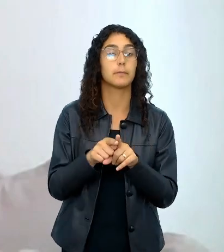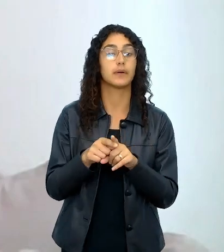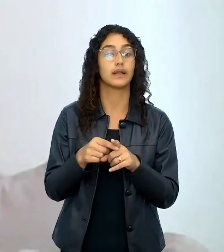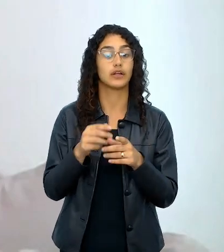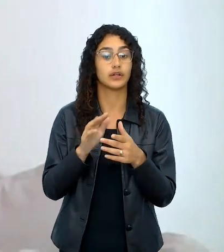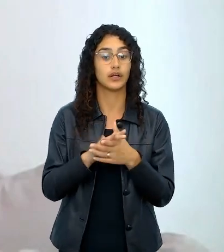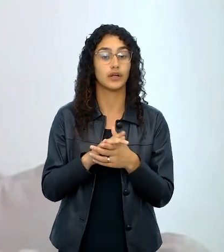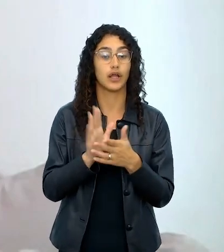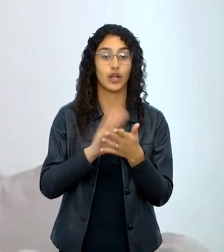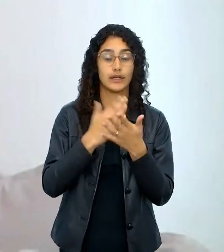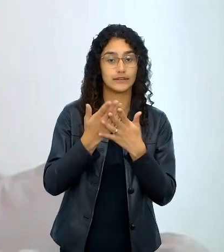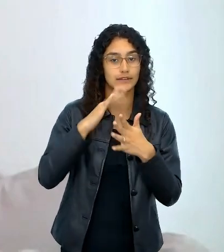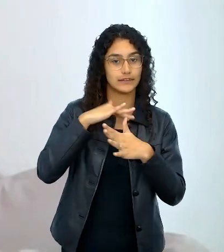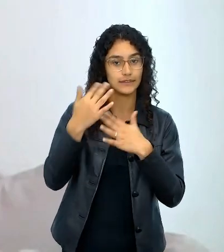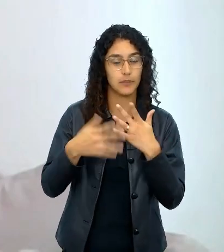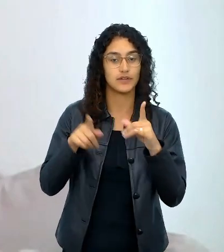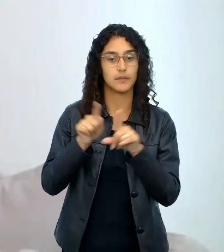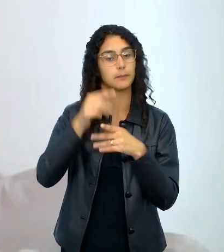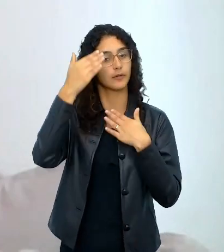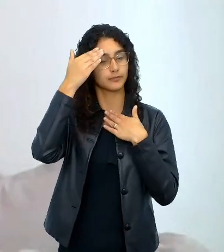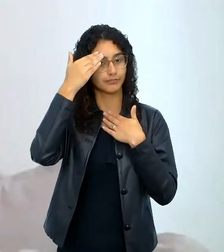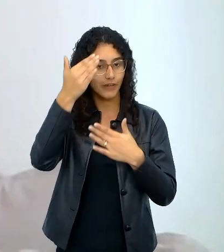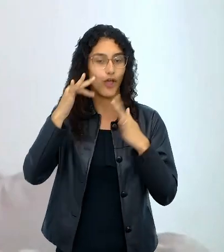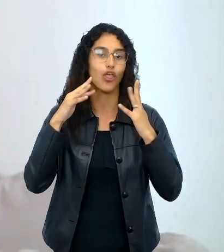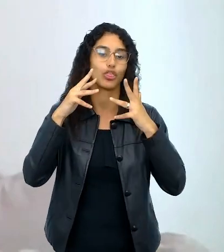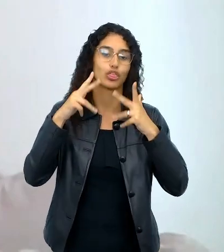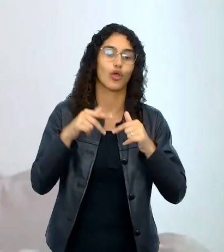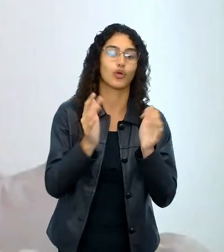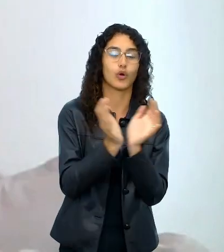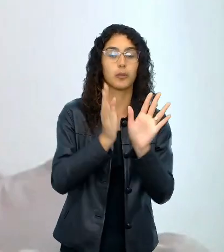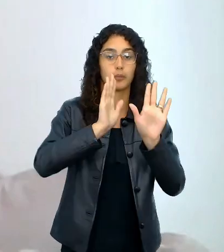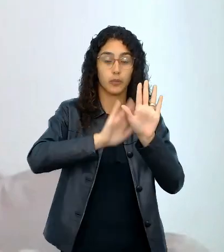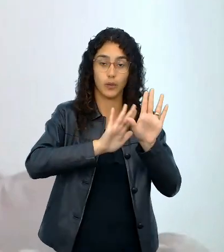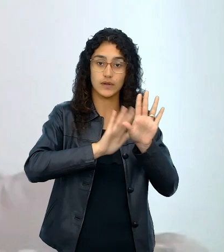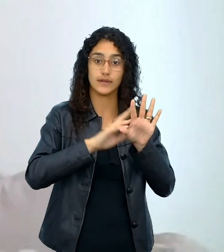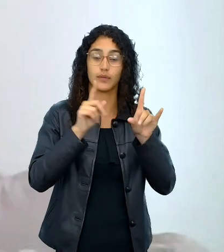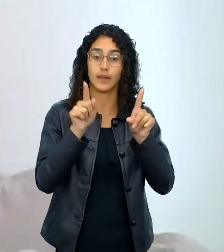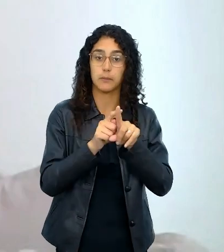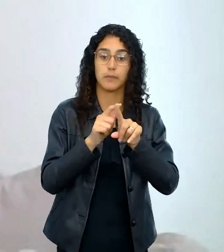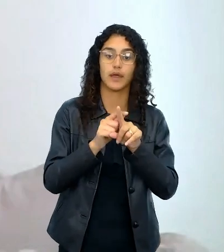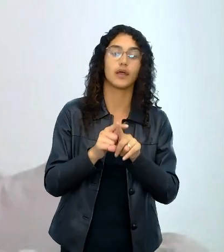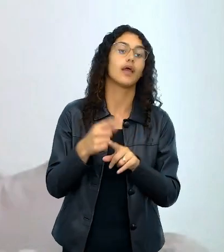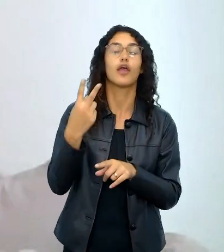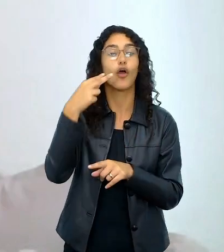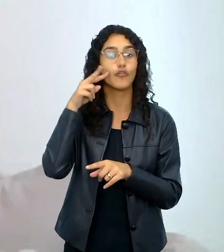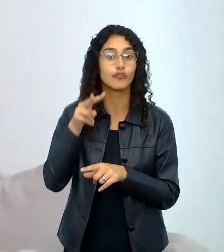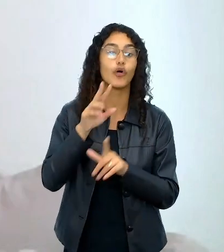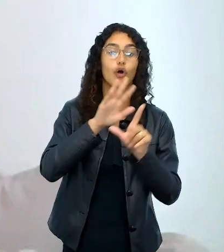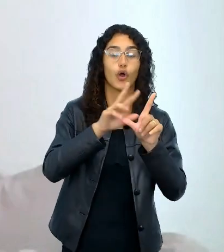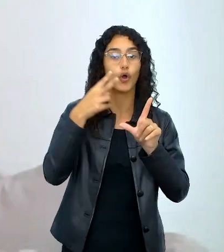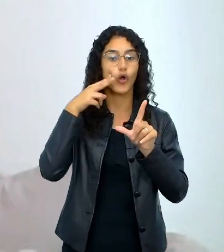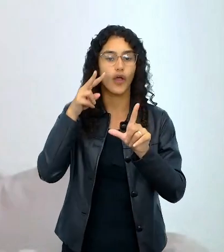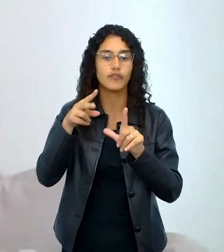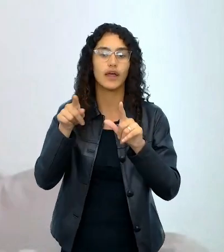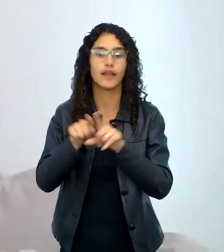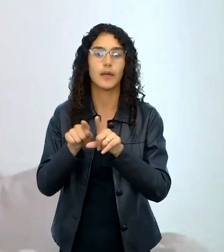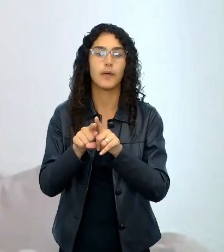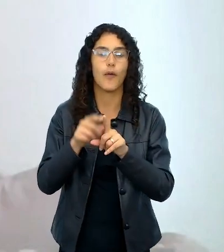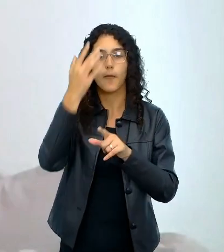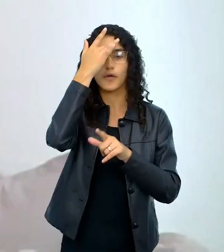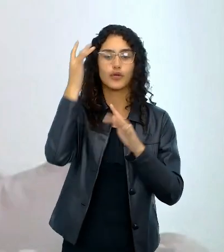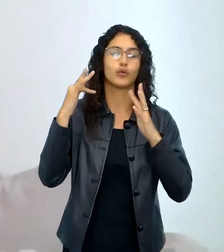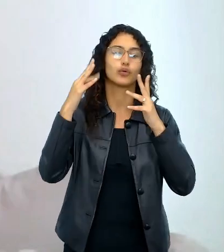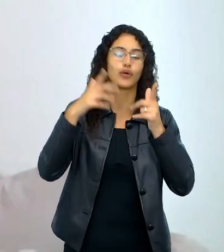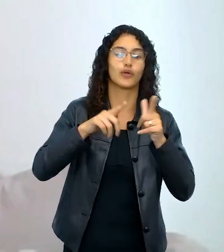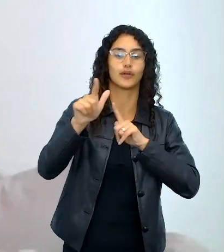despedir das nossas intérpretes, para agradecer toda a equipe de produção. Recentemente eu fui lá nos estúdios, vi a galera